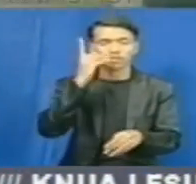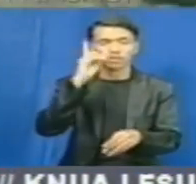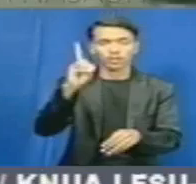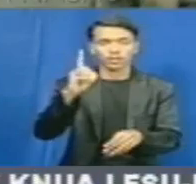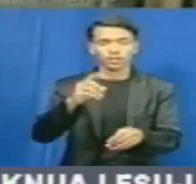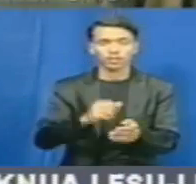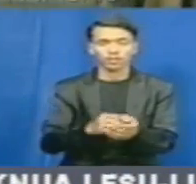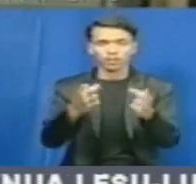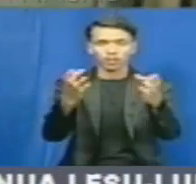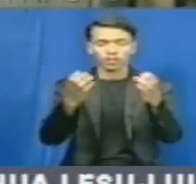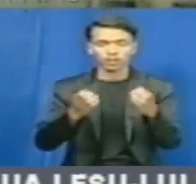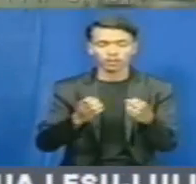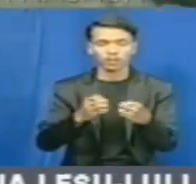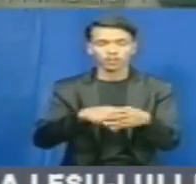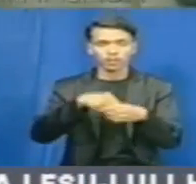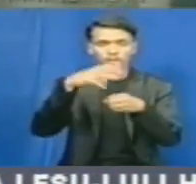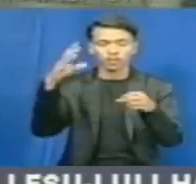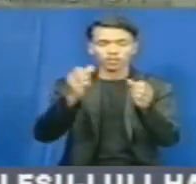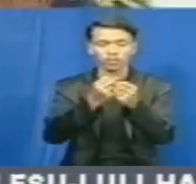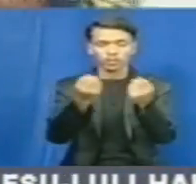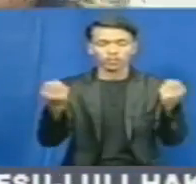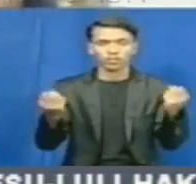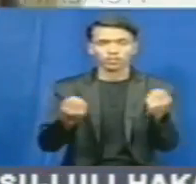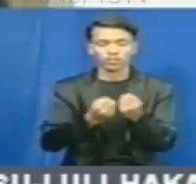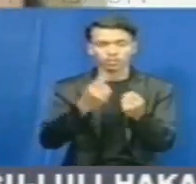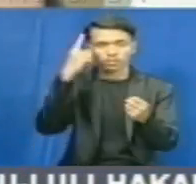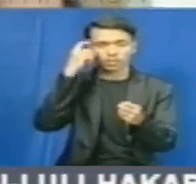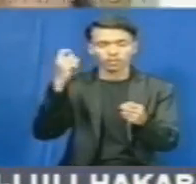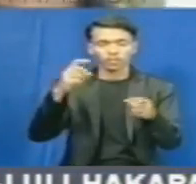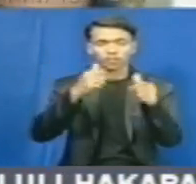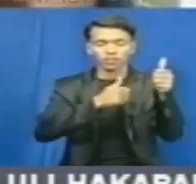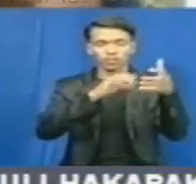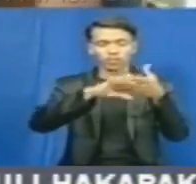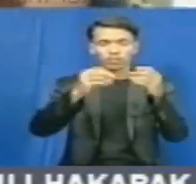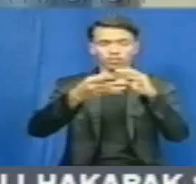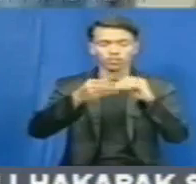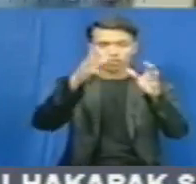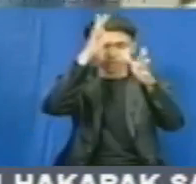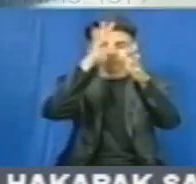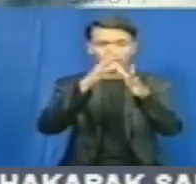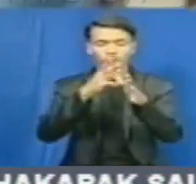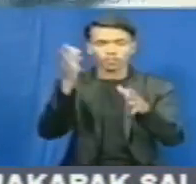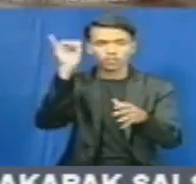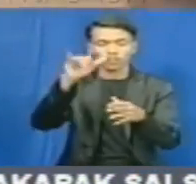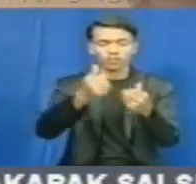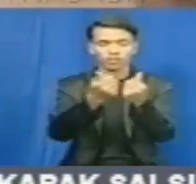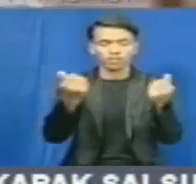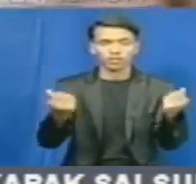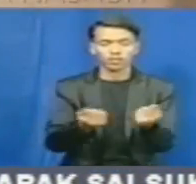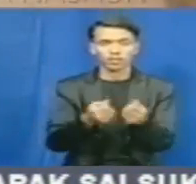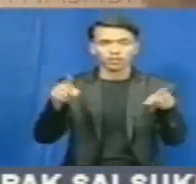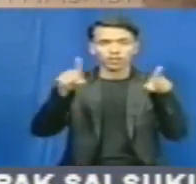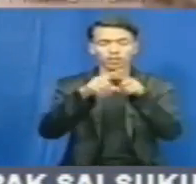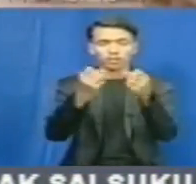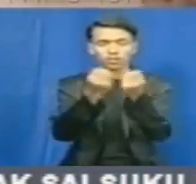nuale sululi hakarak saihusi suku melego. Tambatu historia biara sira. Antes de kunua le sululi hanesamo